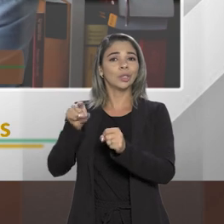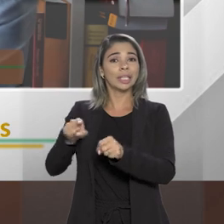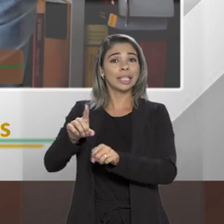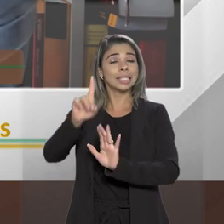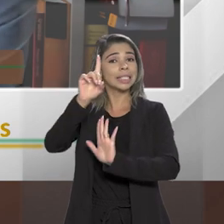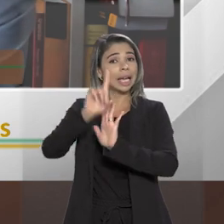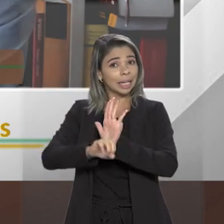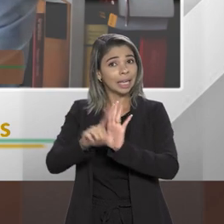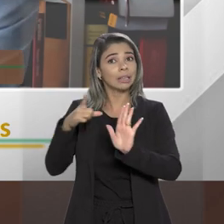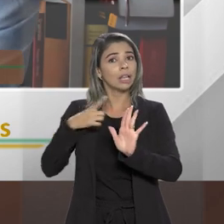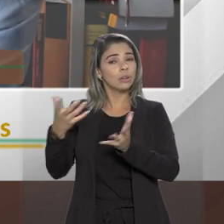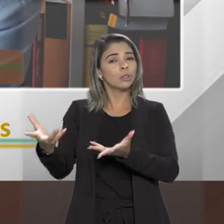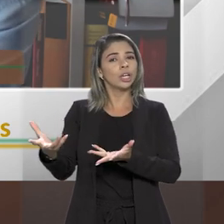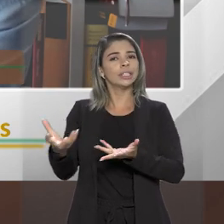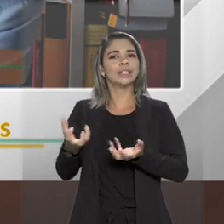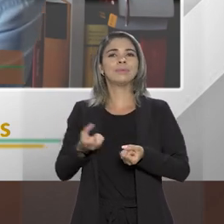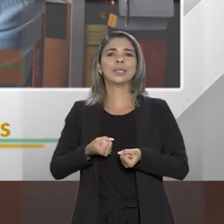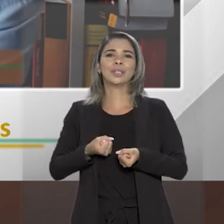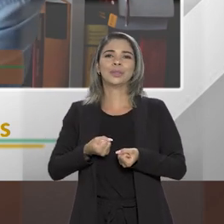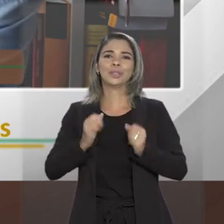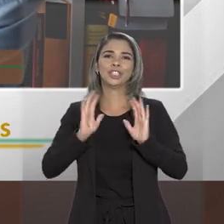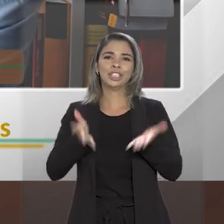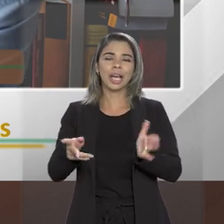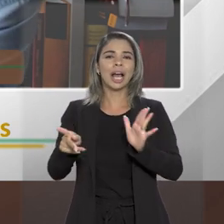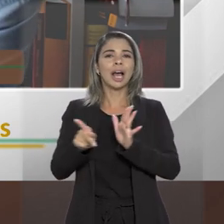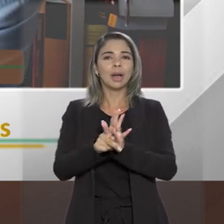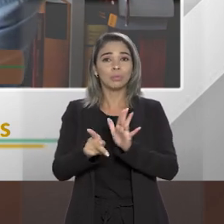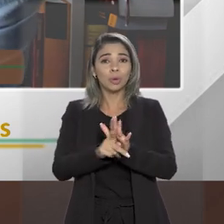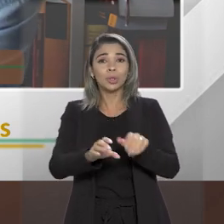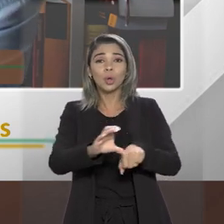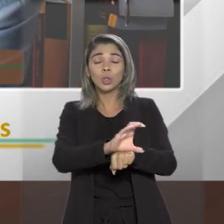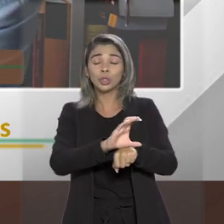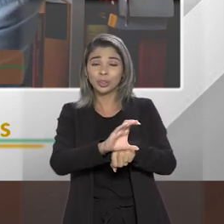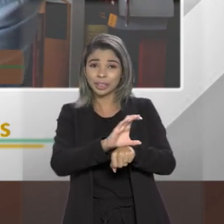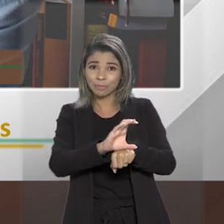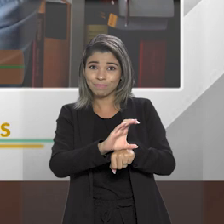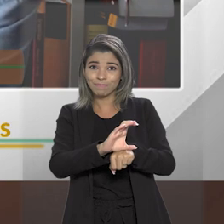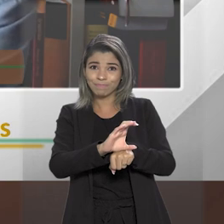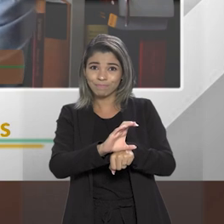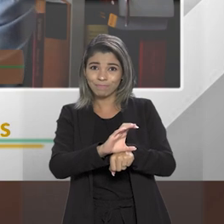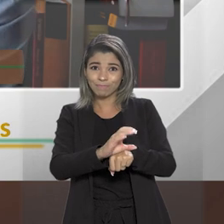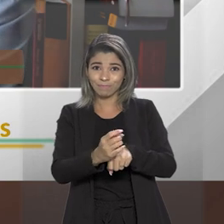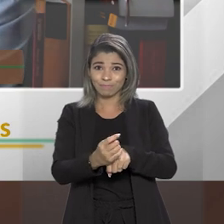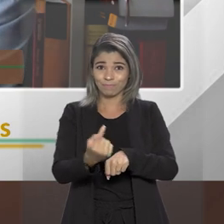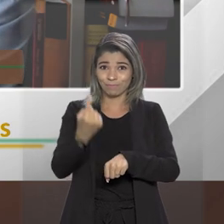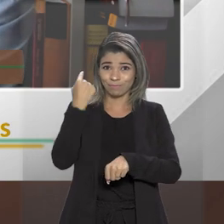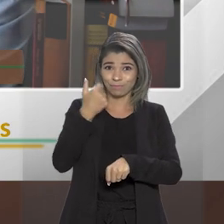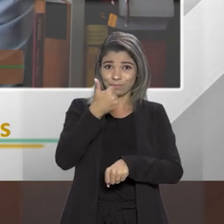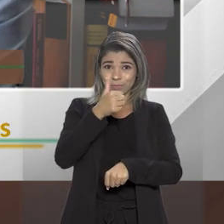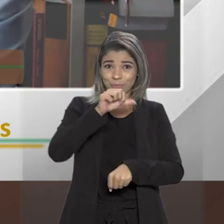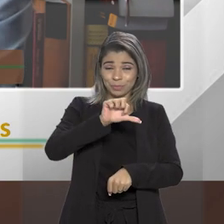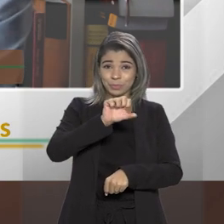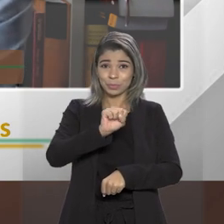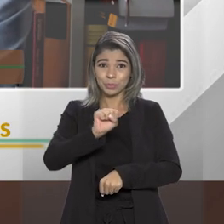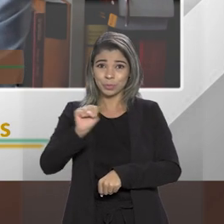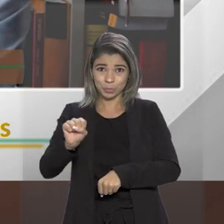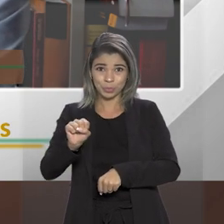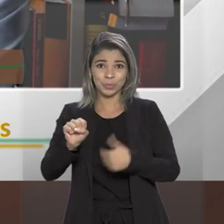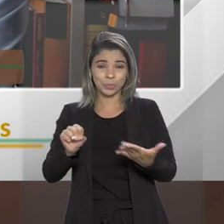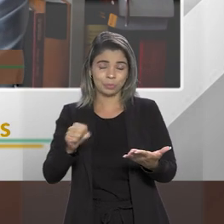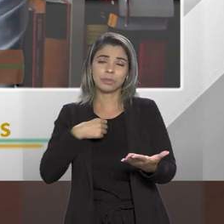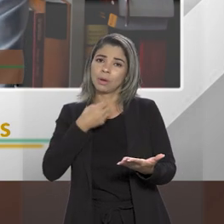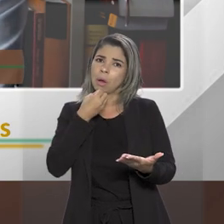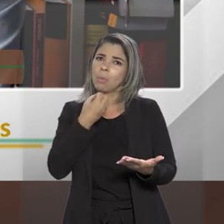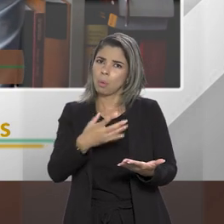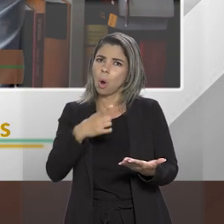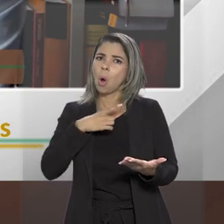foi recepcionado pela Constituição de 88. E ao reconhecer isso há pouco tempo, e foi bom que ele